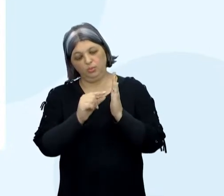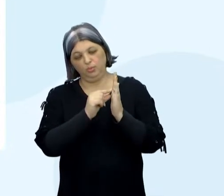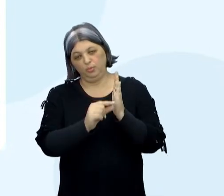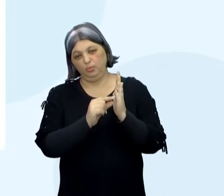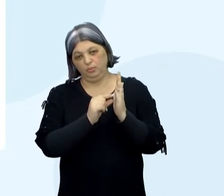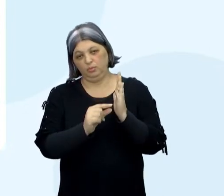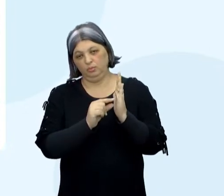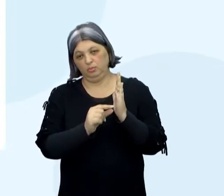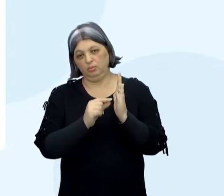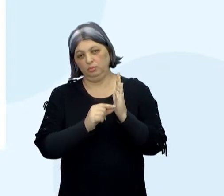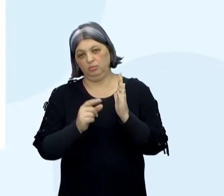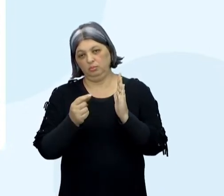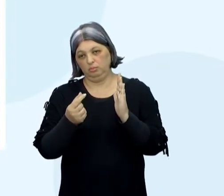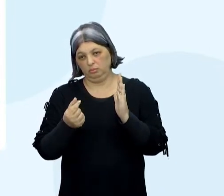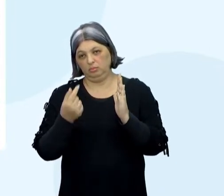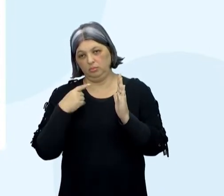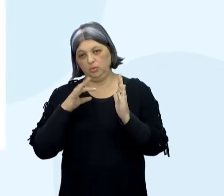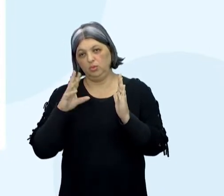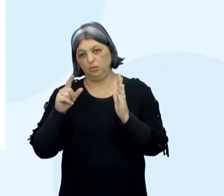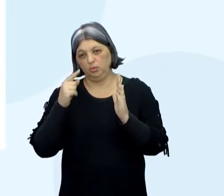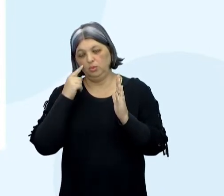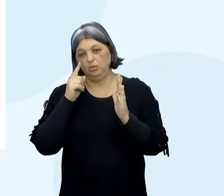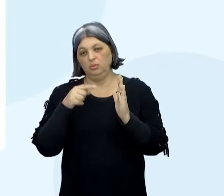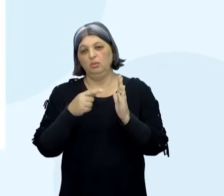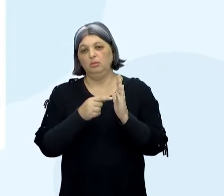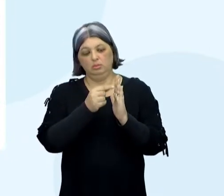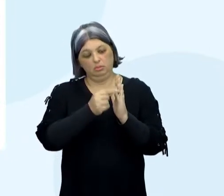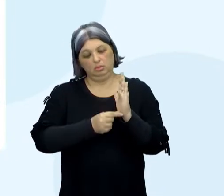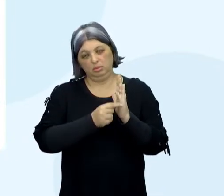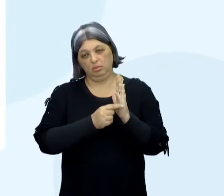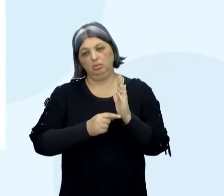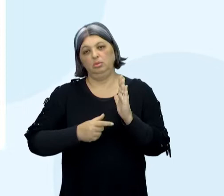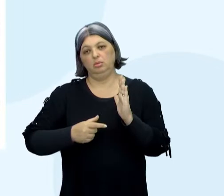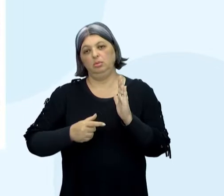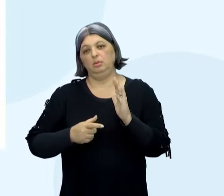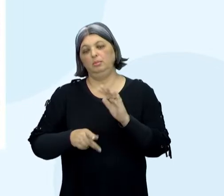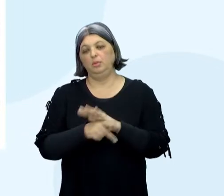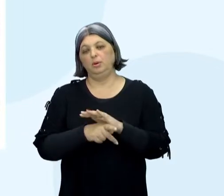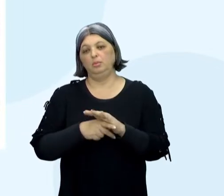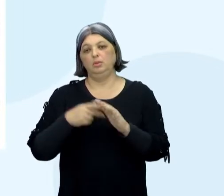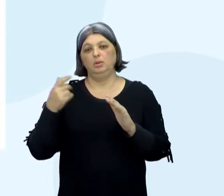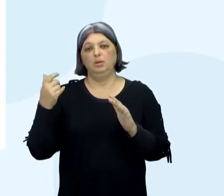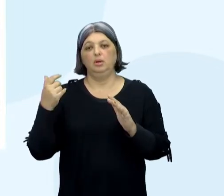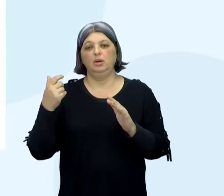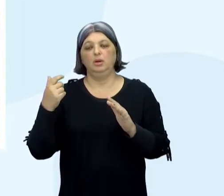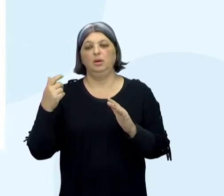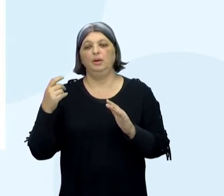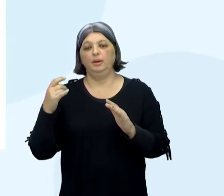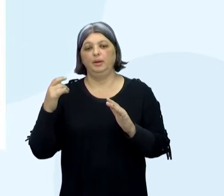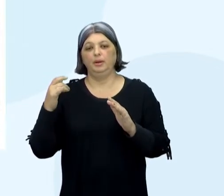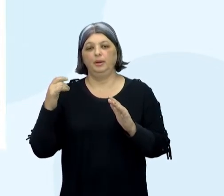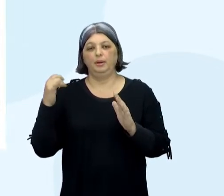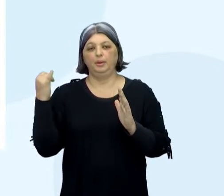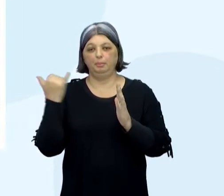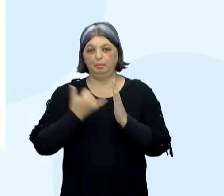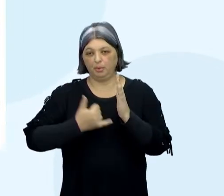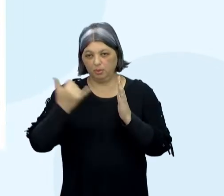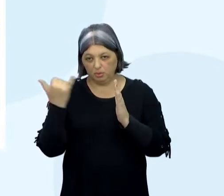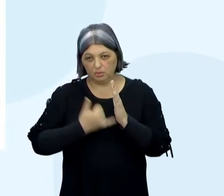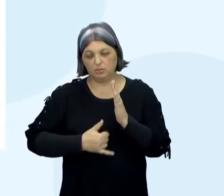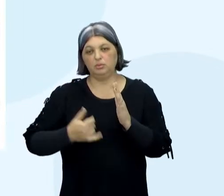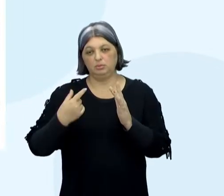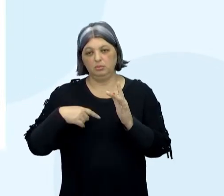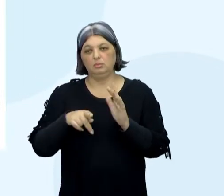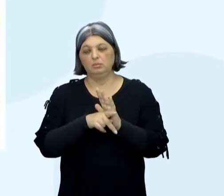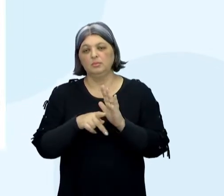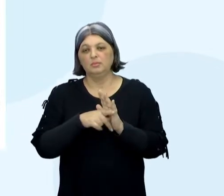de CONFINS, que são tudo aqui, ó, impostos sobre a base do cálculo, e aqui é o valor da